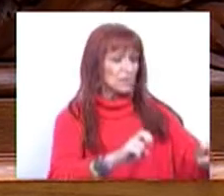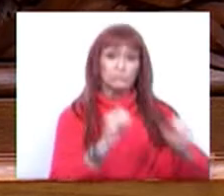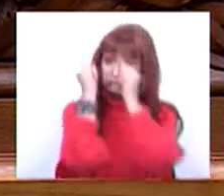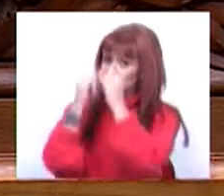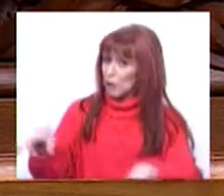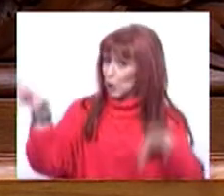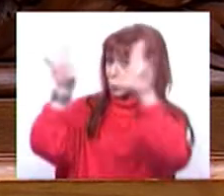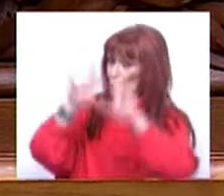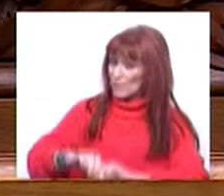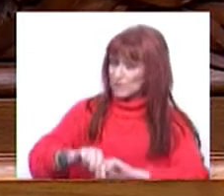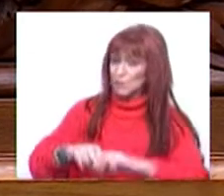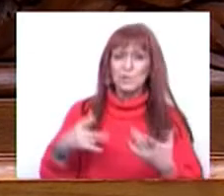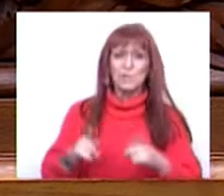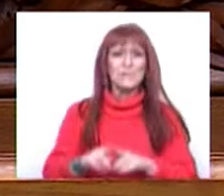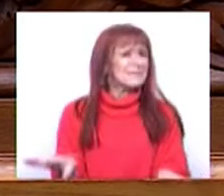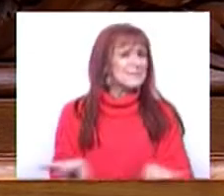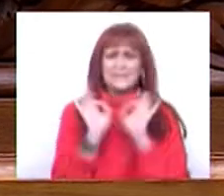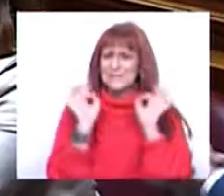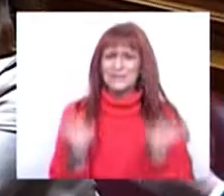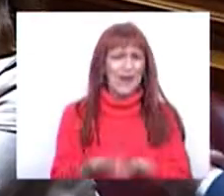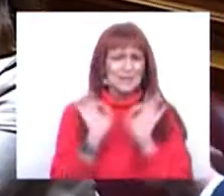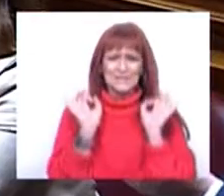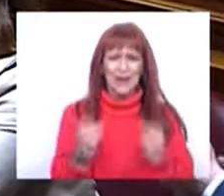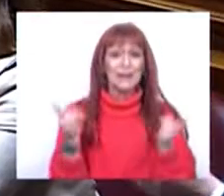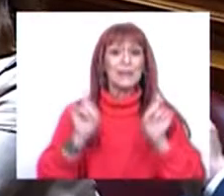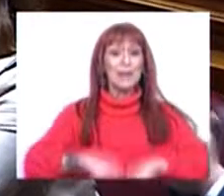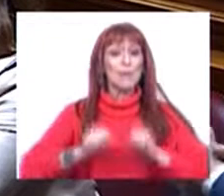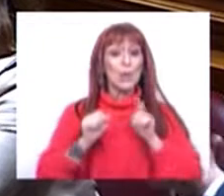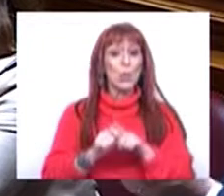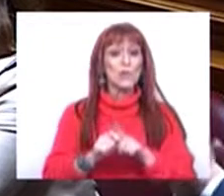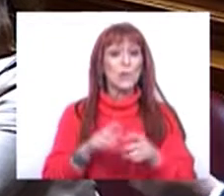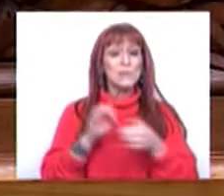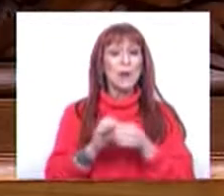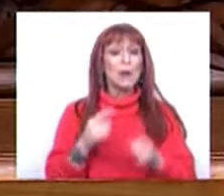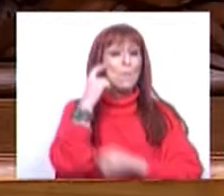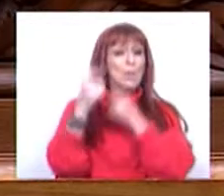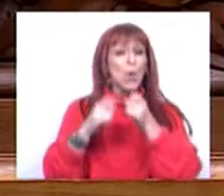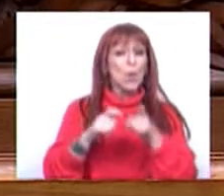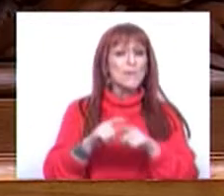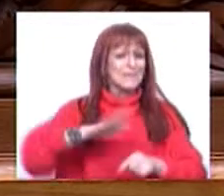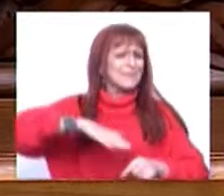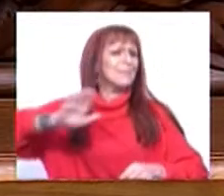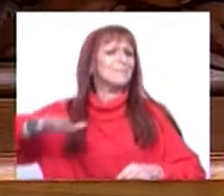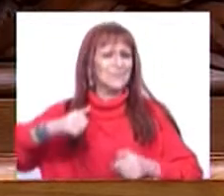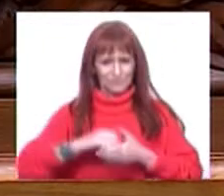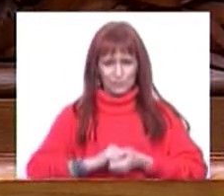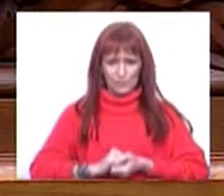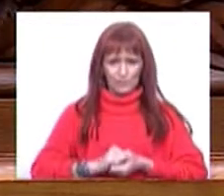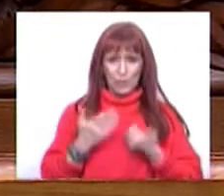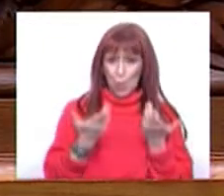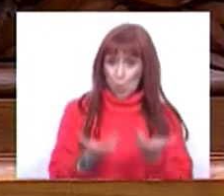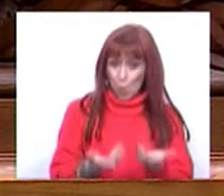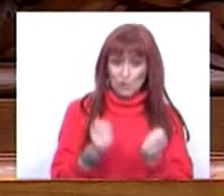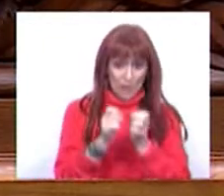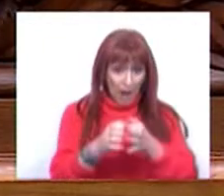da inovação, assim como também no da cultura científica. Hoje,